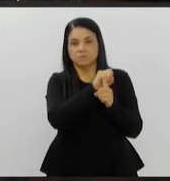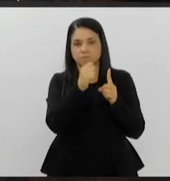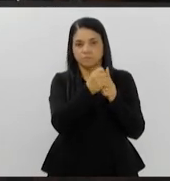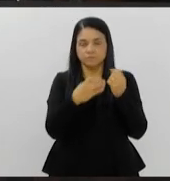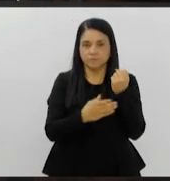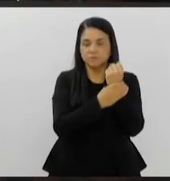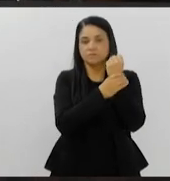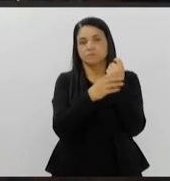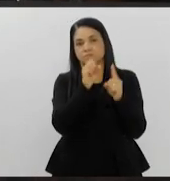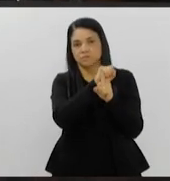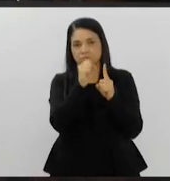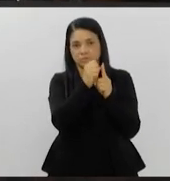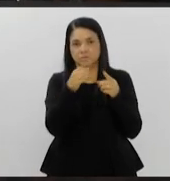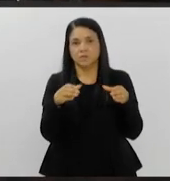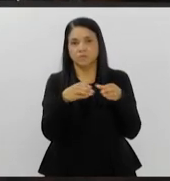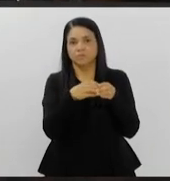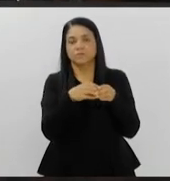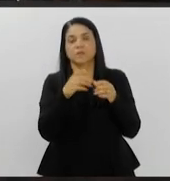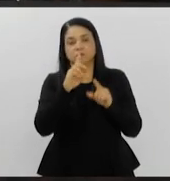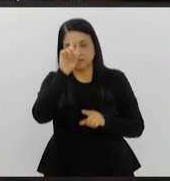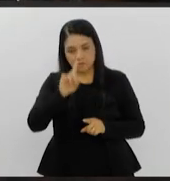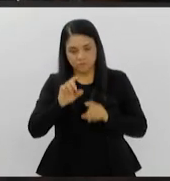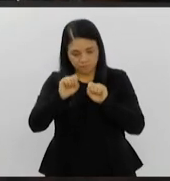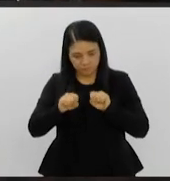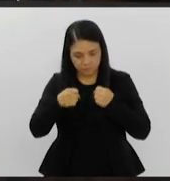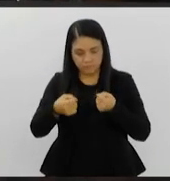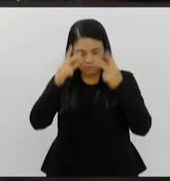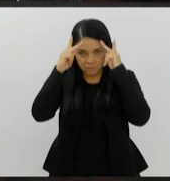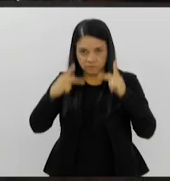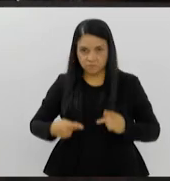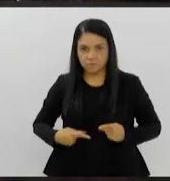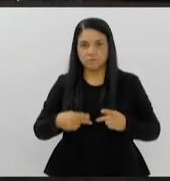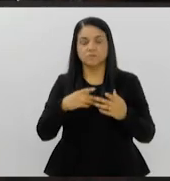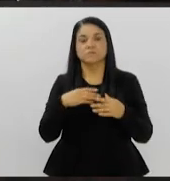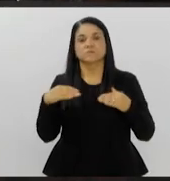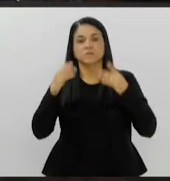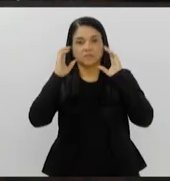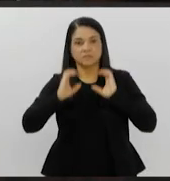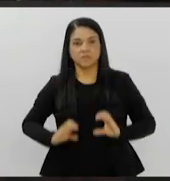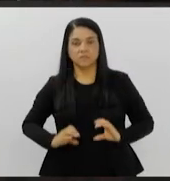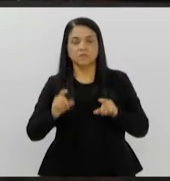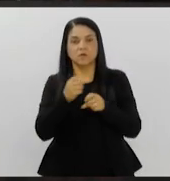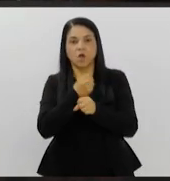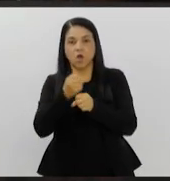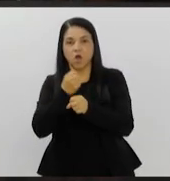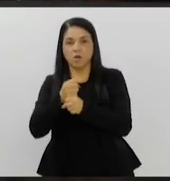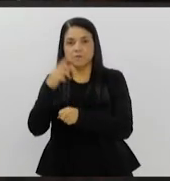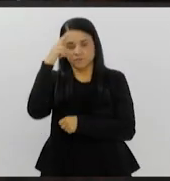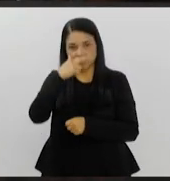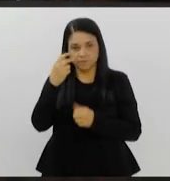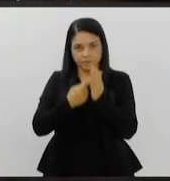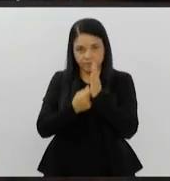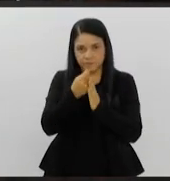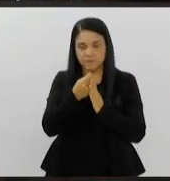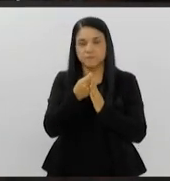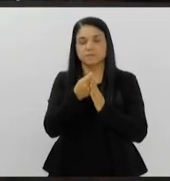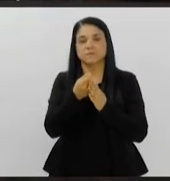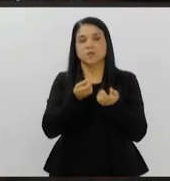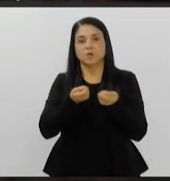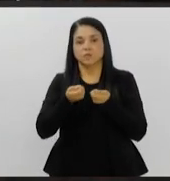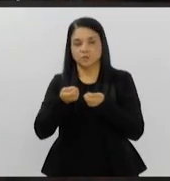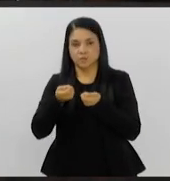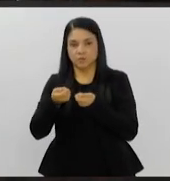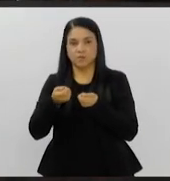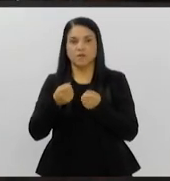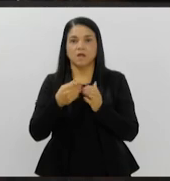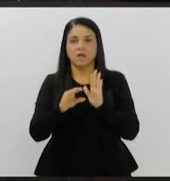Seguridade Social e Defesa dos Direitos Humanos e Cidadania, de Obras Públicas, de Orçamento, Fiscalização Financeira e Controle,